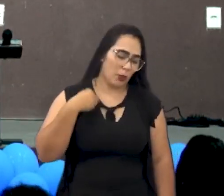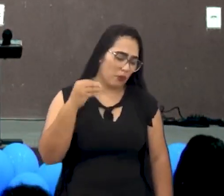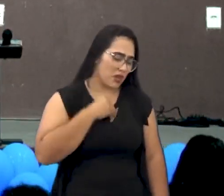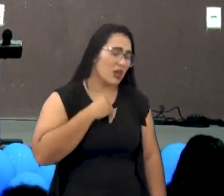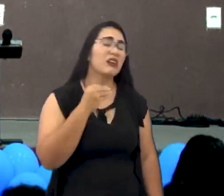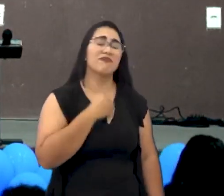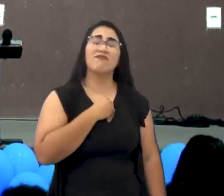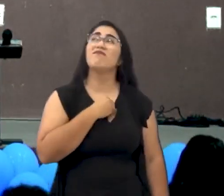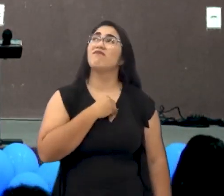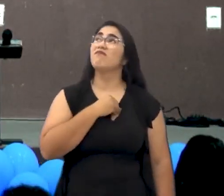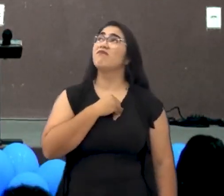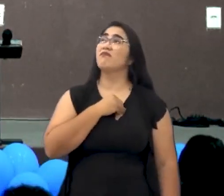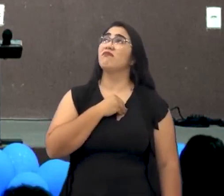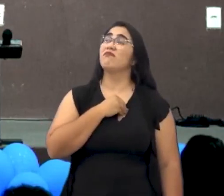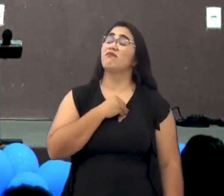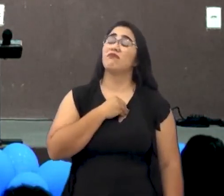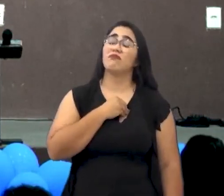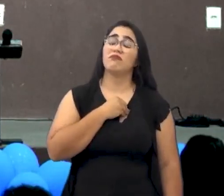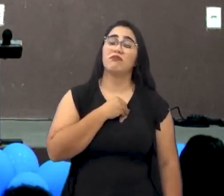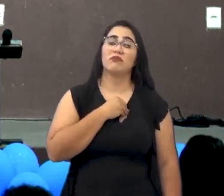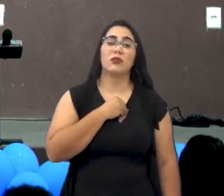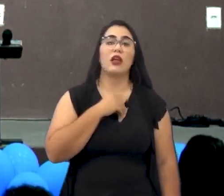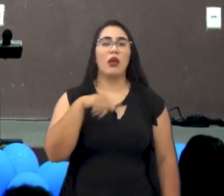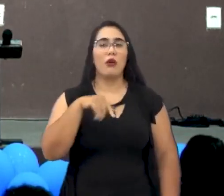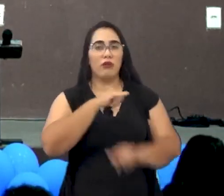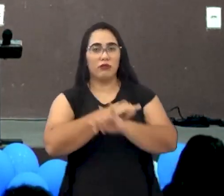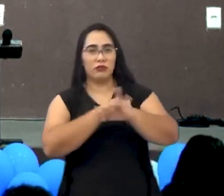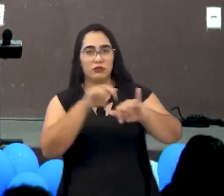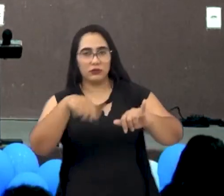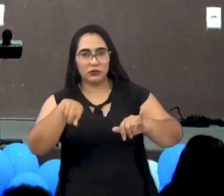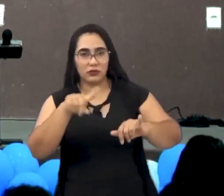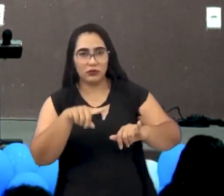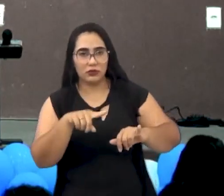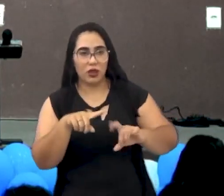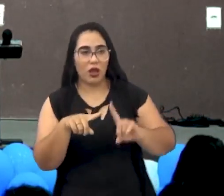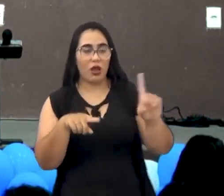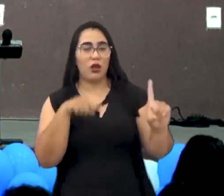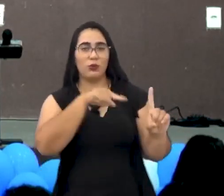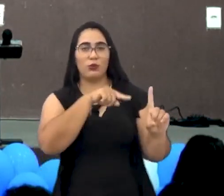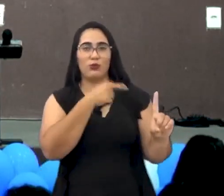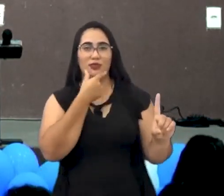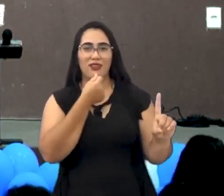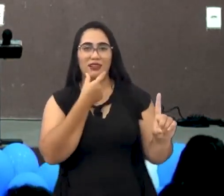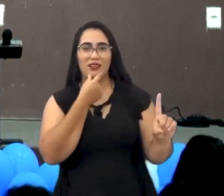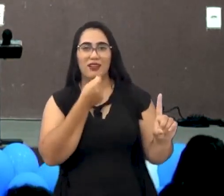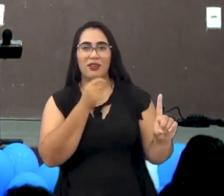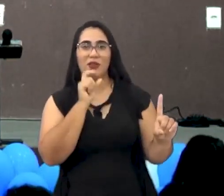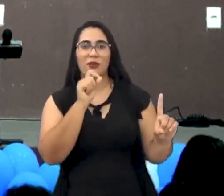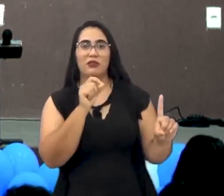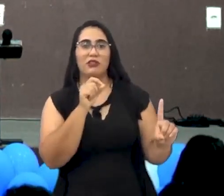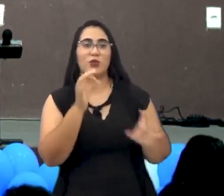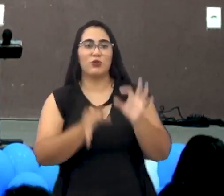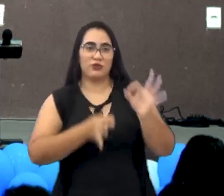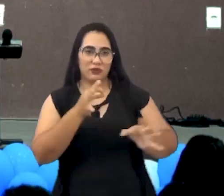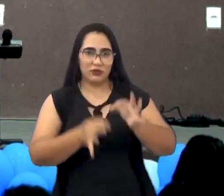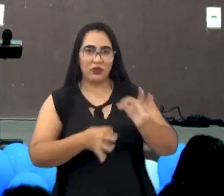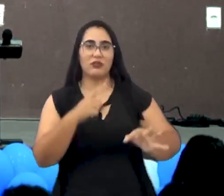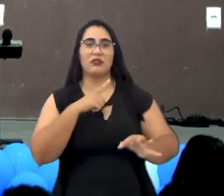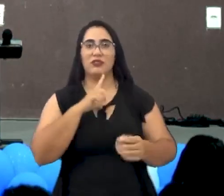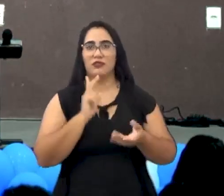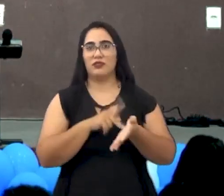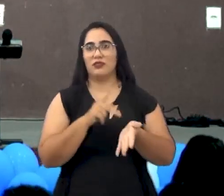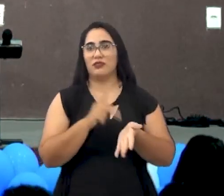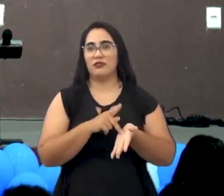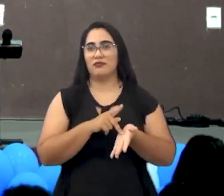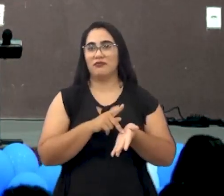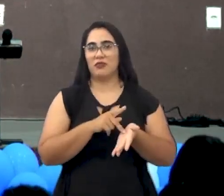pecador. Digo a vocês que este, ou seja, o publicano, desceu justificado para a sua casa, e